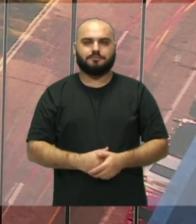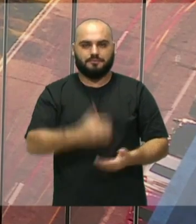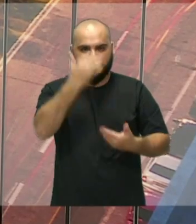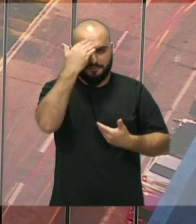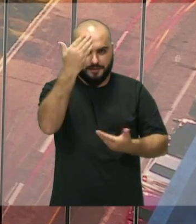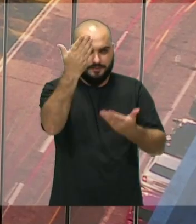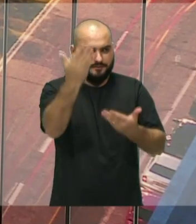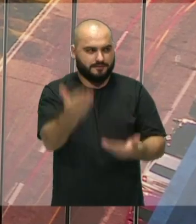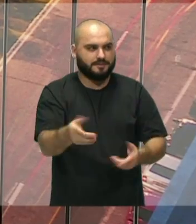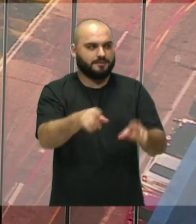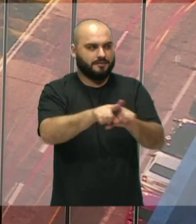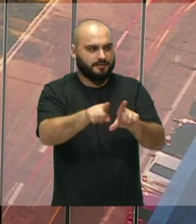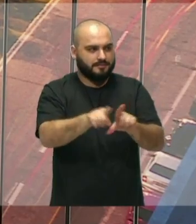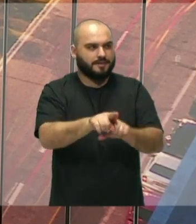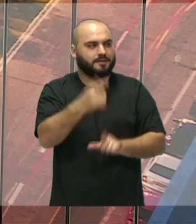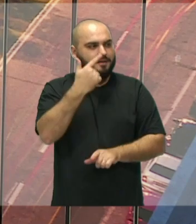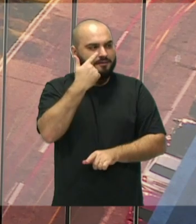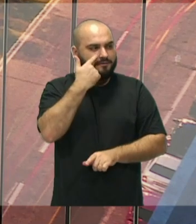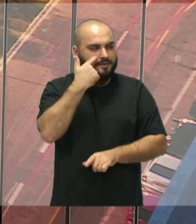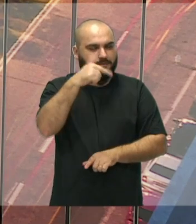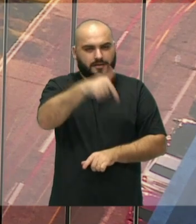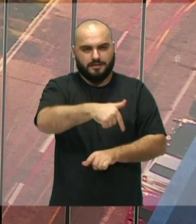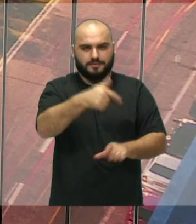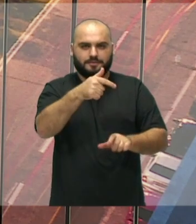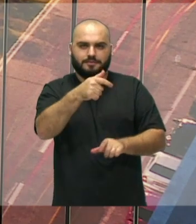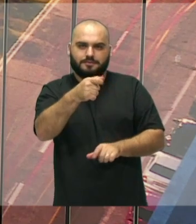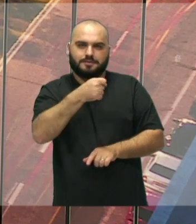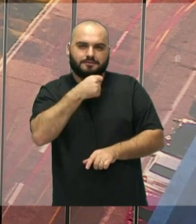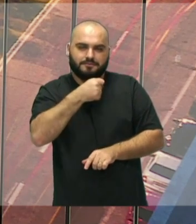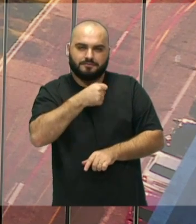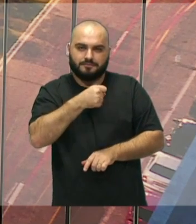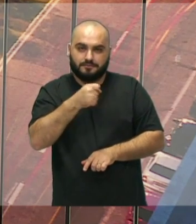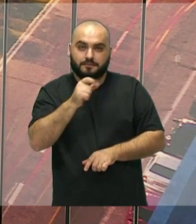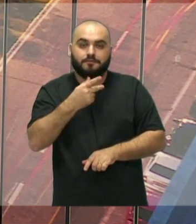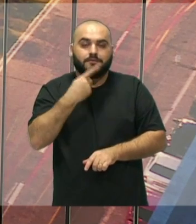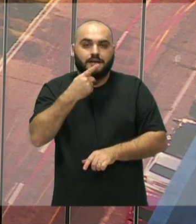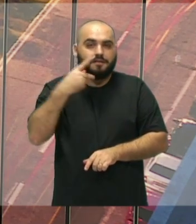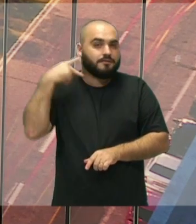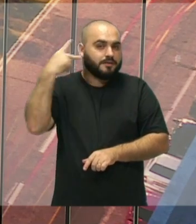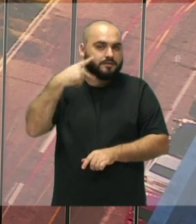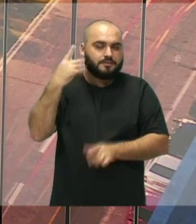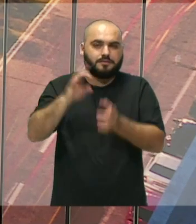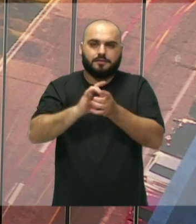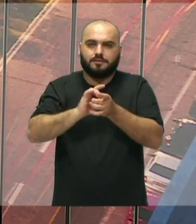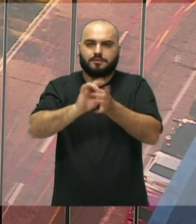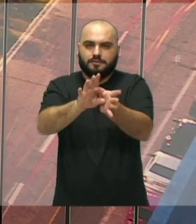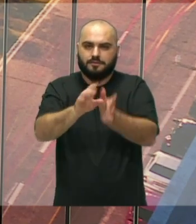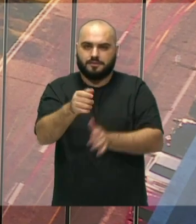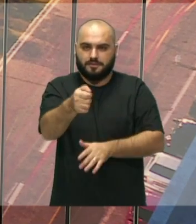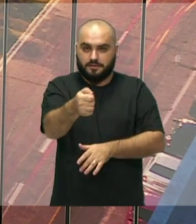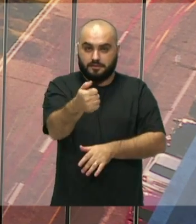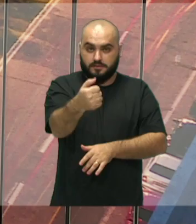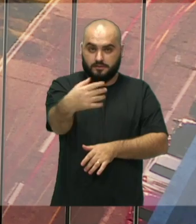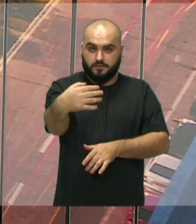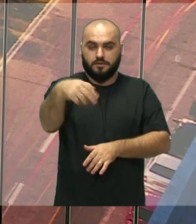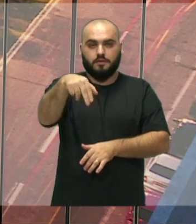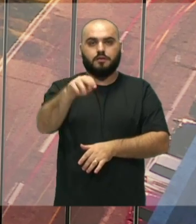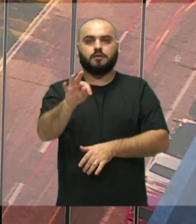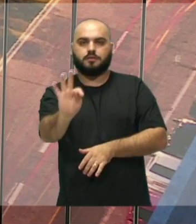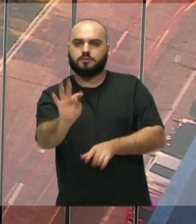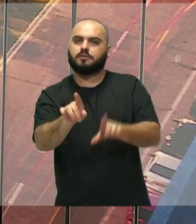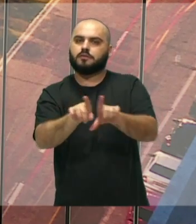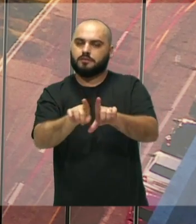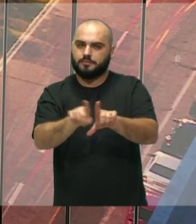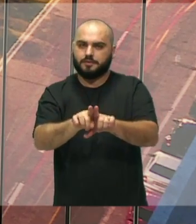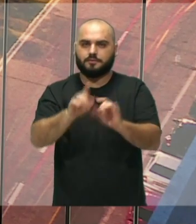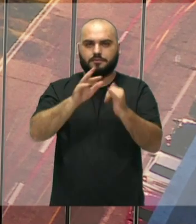Obrigado a você também que acompanhou a nossa entrevista. O Fala Vereador está disponível no canal 14 da NET e